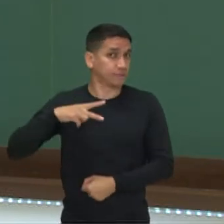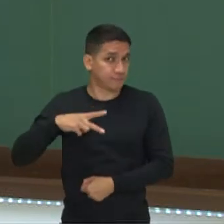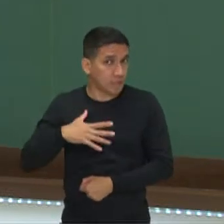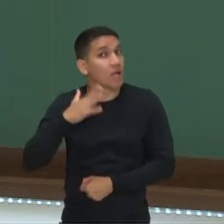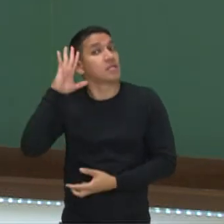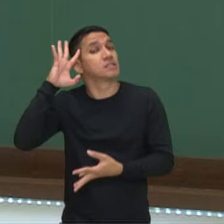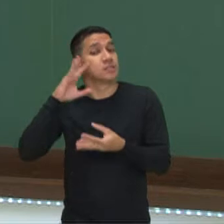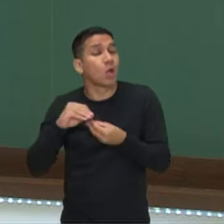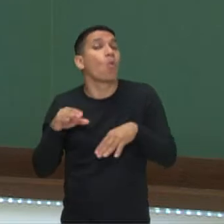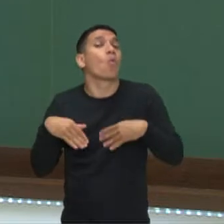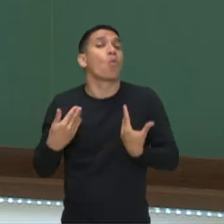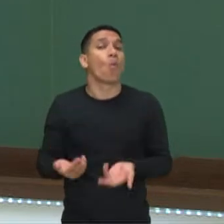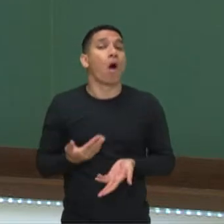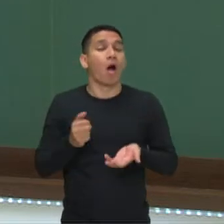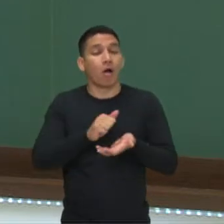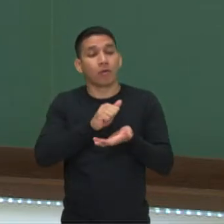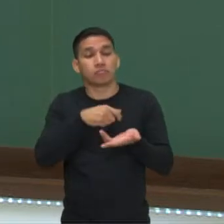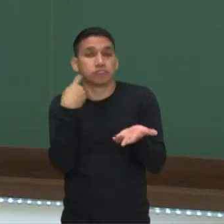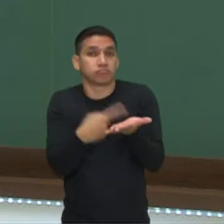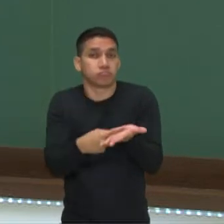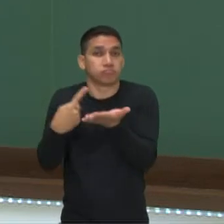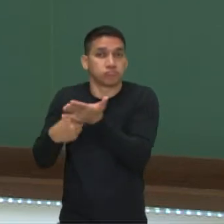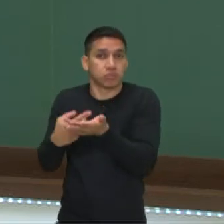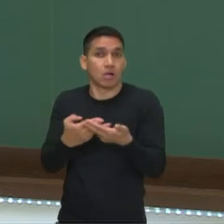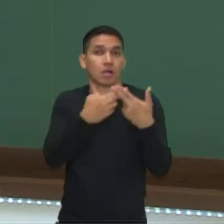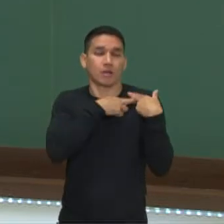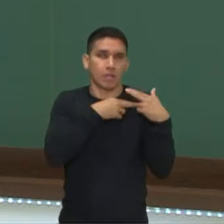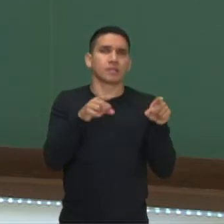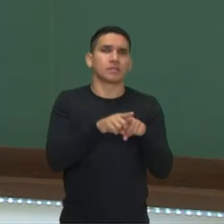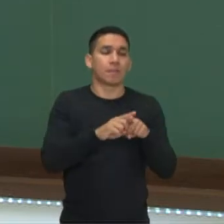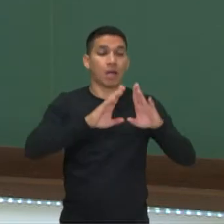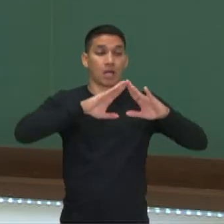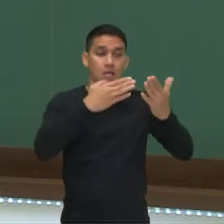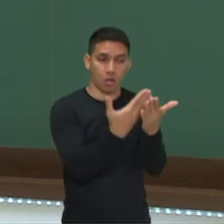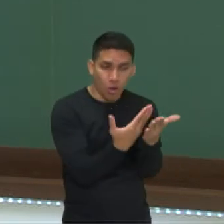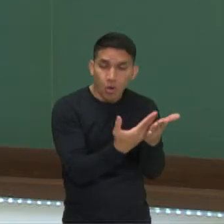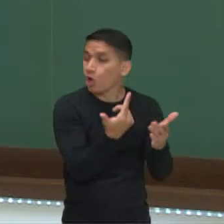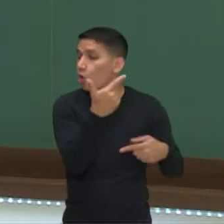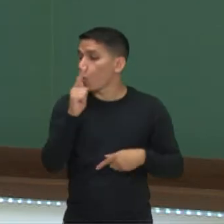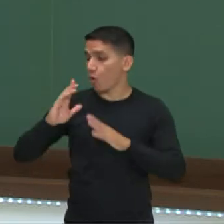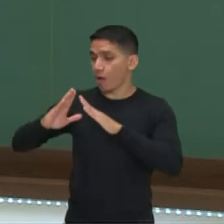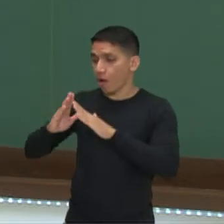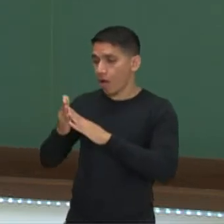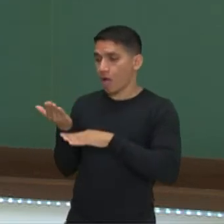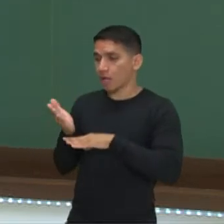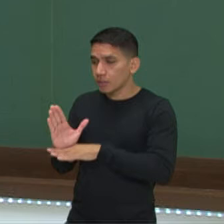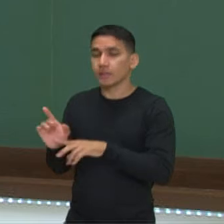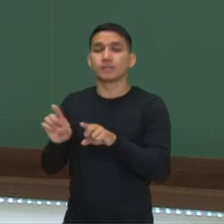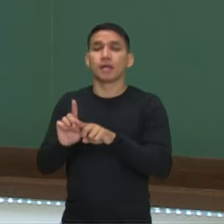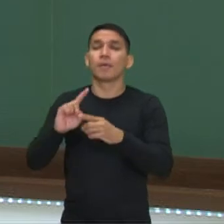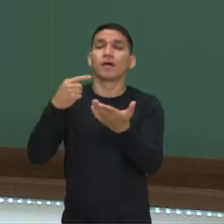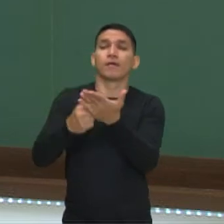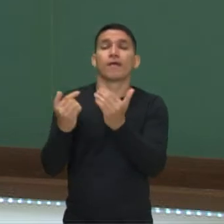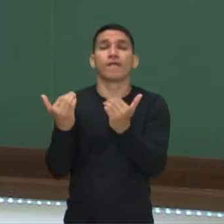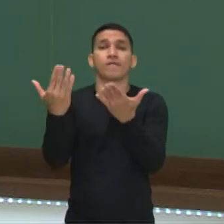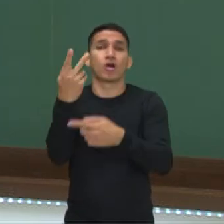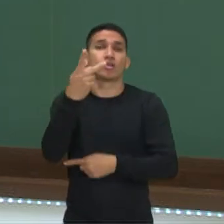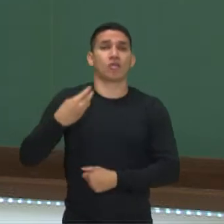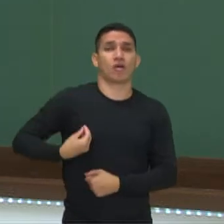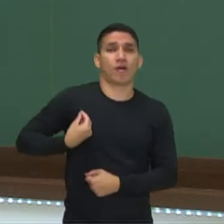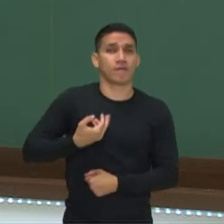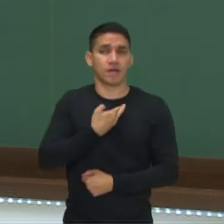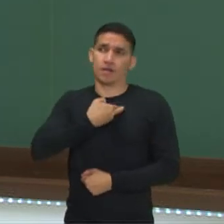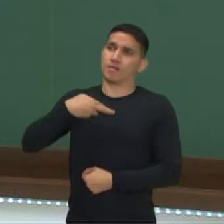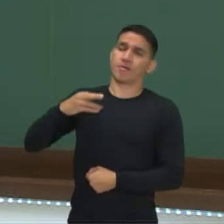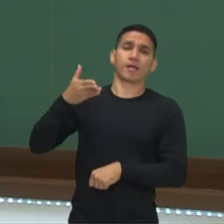entender quais são as tarefas, né? Além da escola, né? As tarefas em casa, os compromissos que você tem, né? A sua vida religiosa,